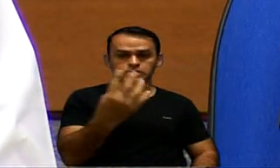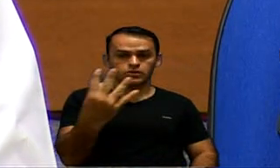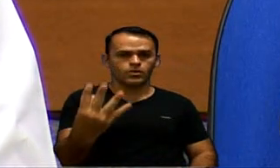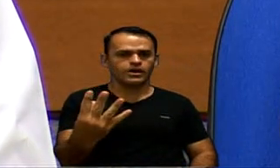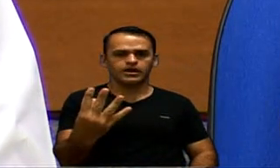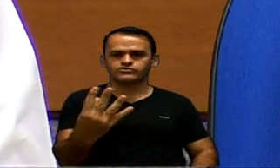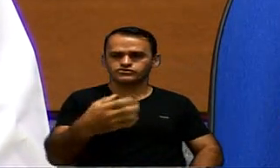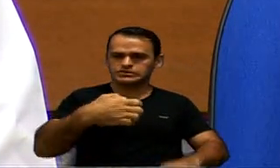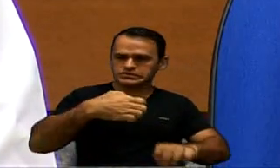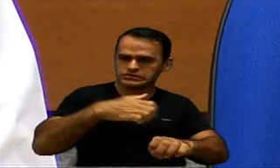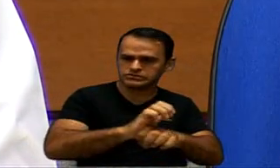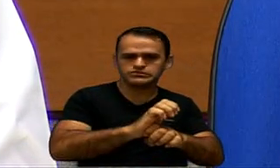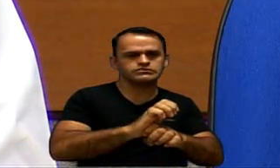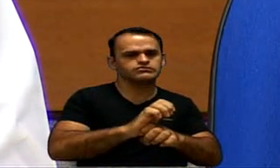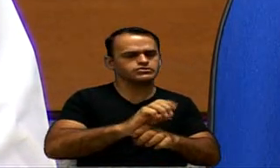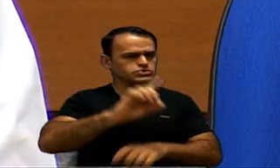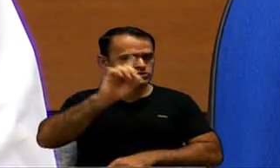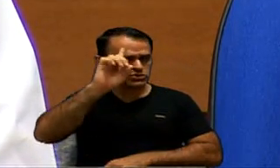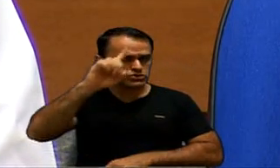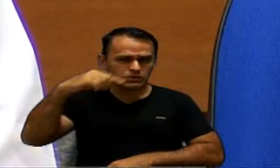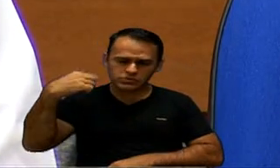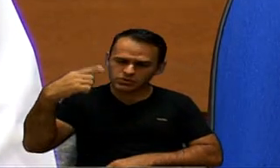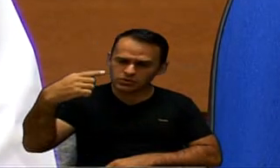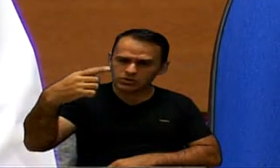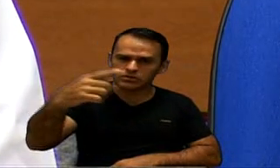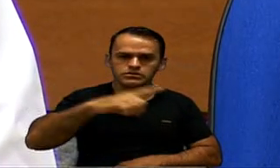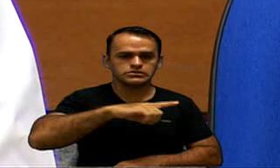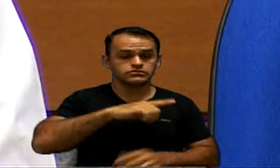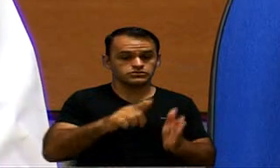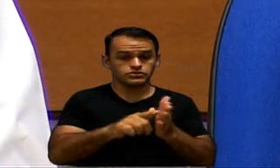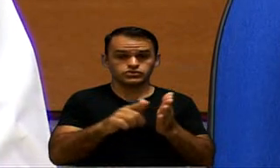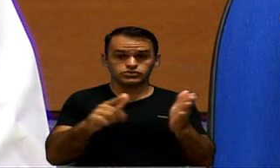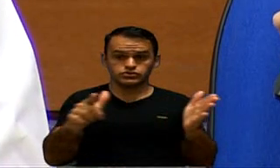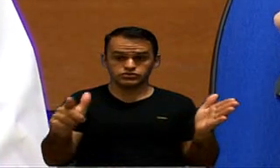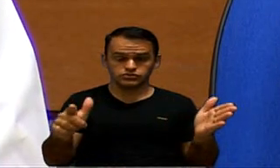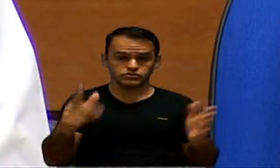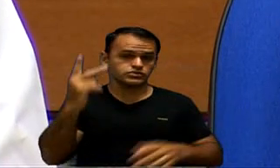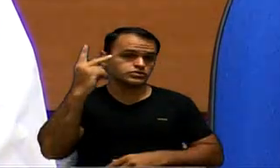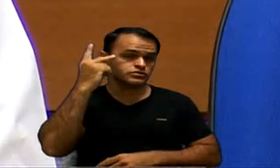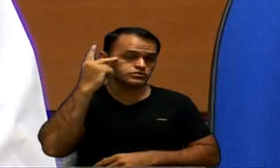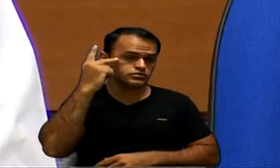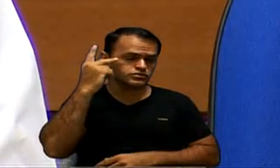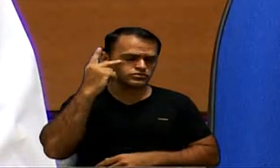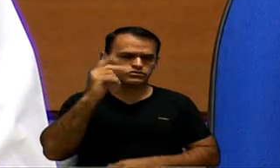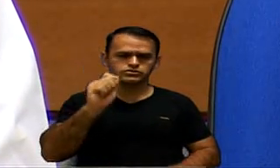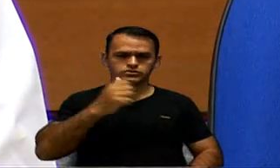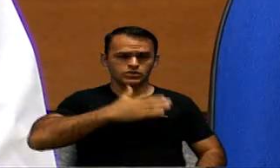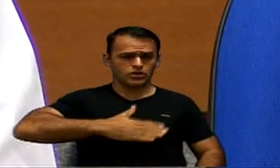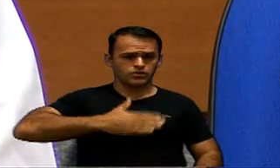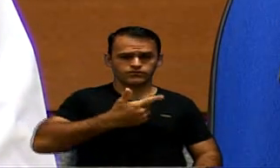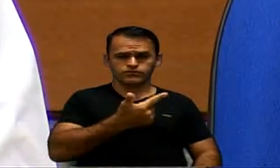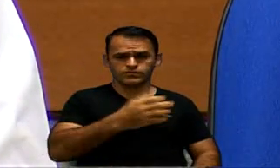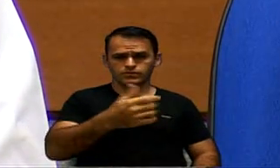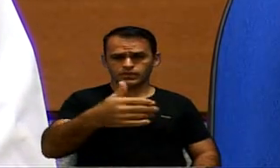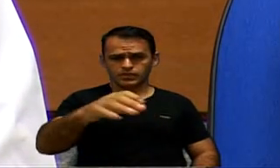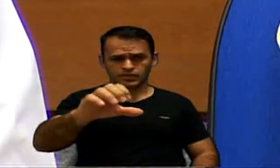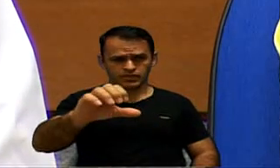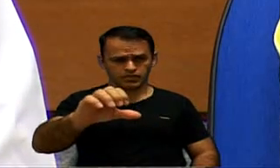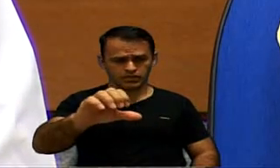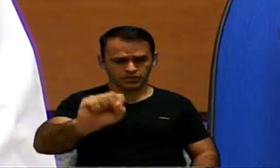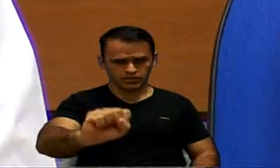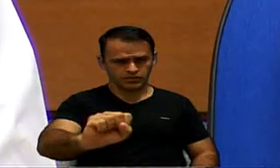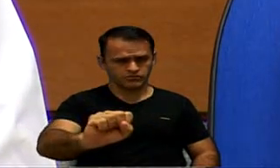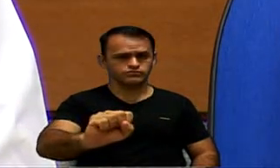164 estupros, né, por dia. Esse dado é da Folha de São Paulo, de agosto de 2018. Isso